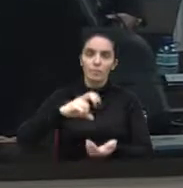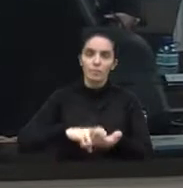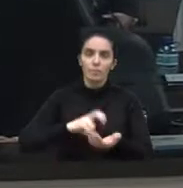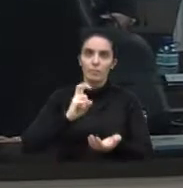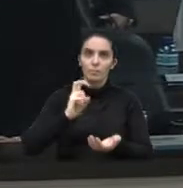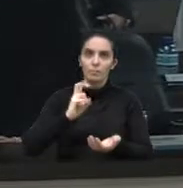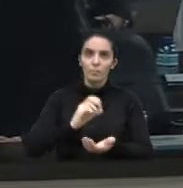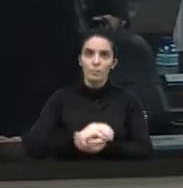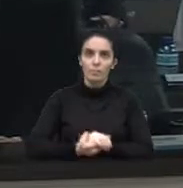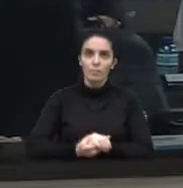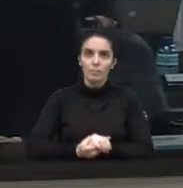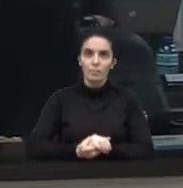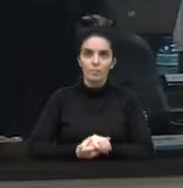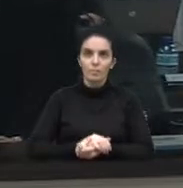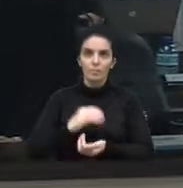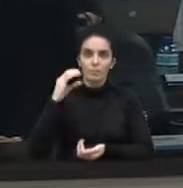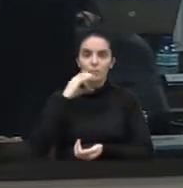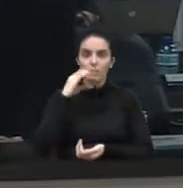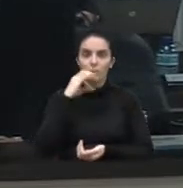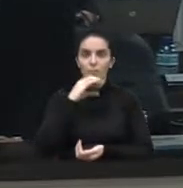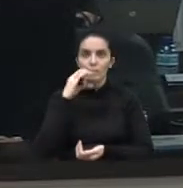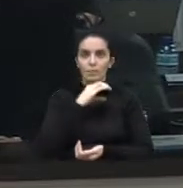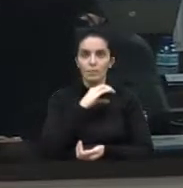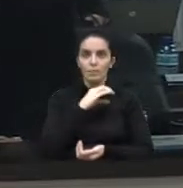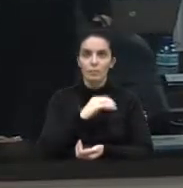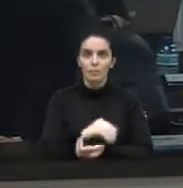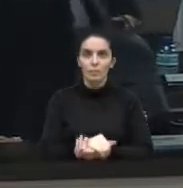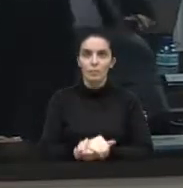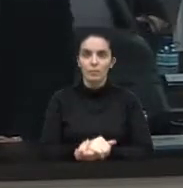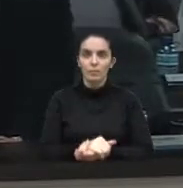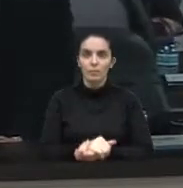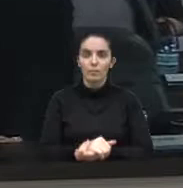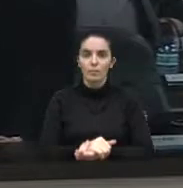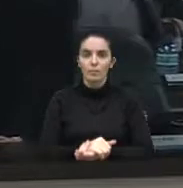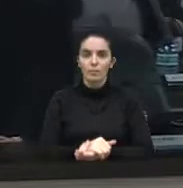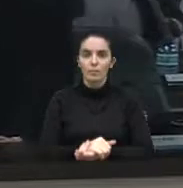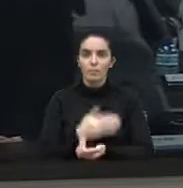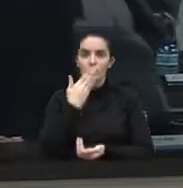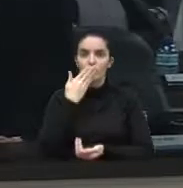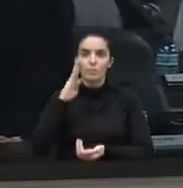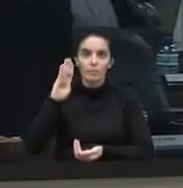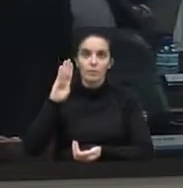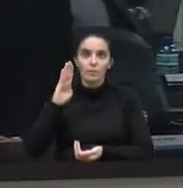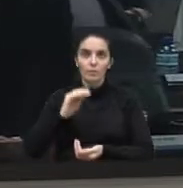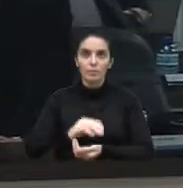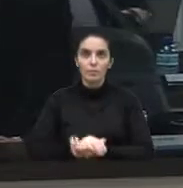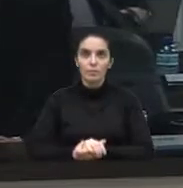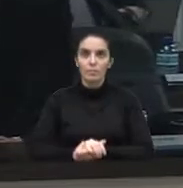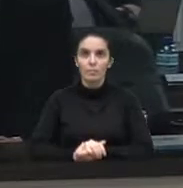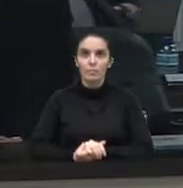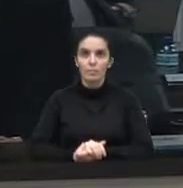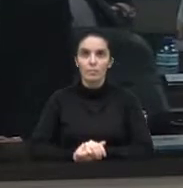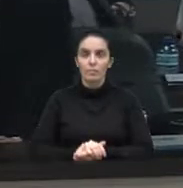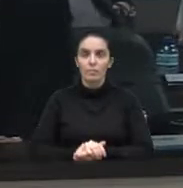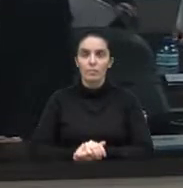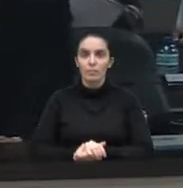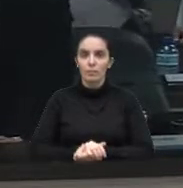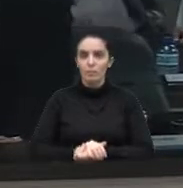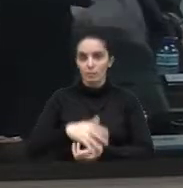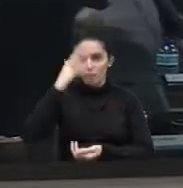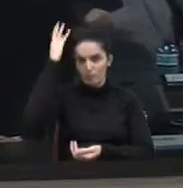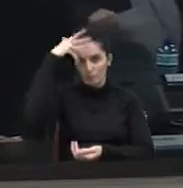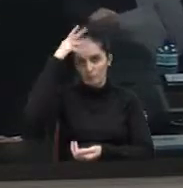É rapidinho, prometo. Rapidinho. A vereadora Érica vai atrasar a CPI para a comissão